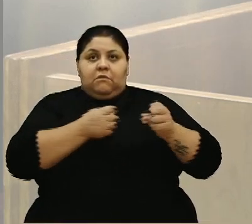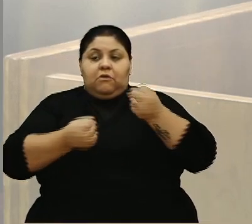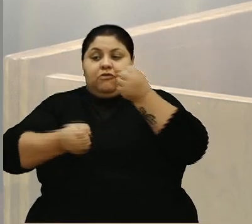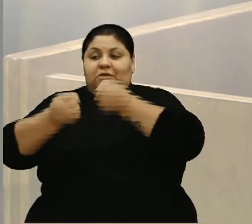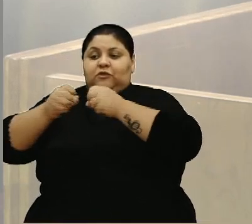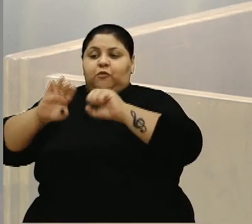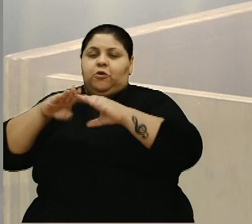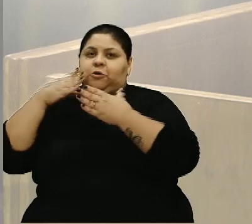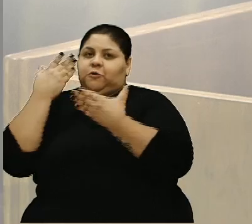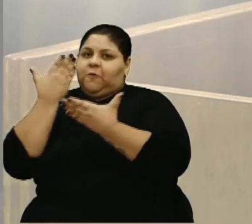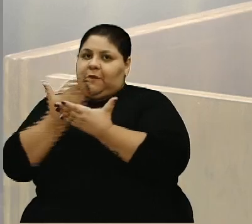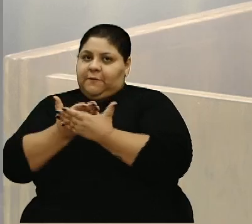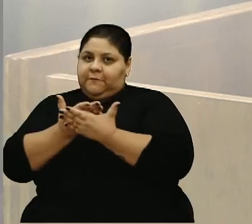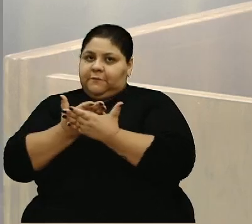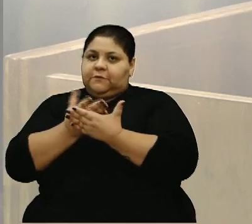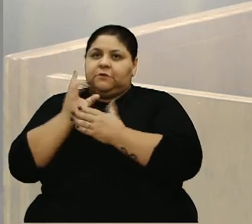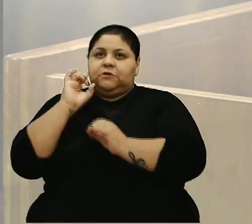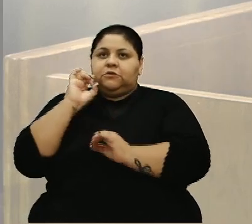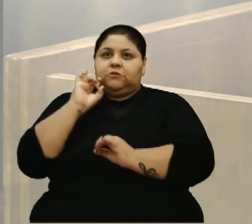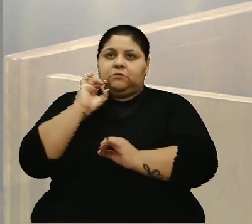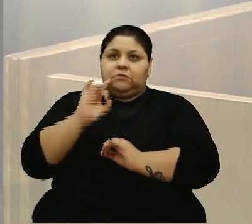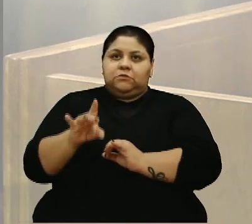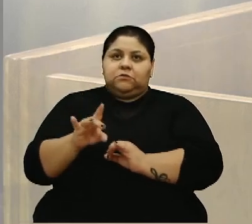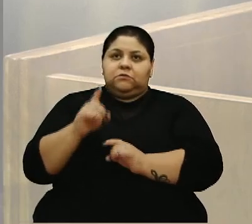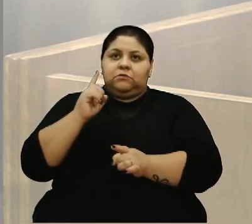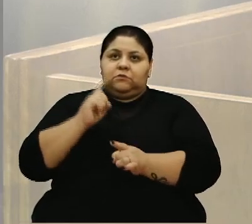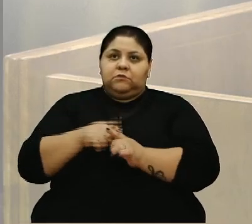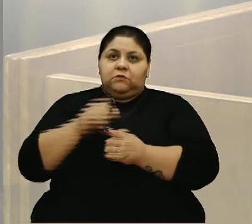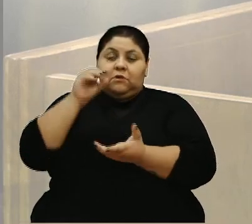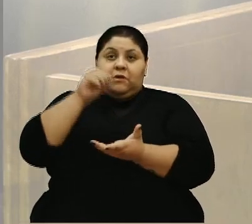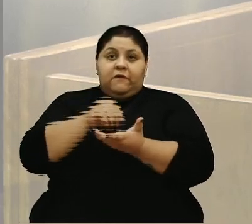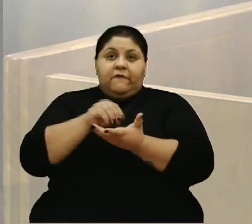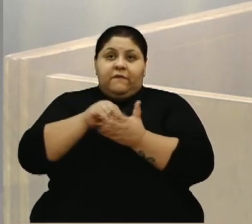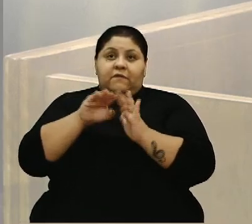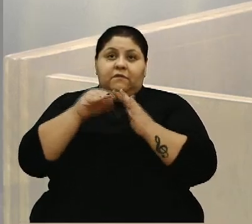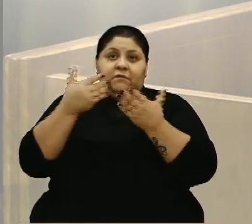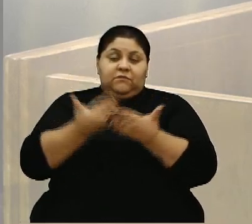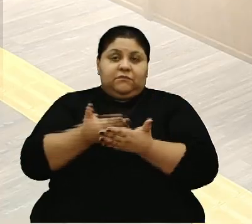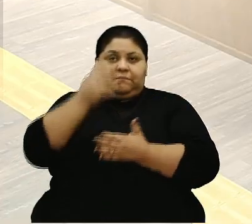escolar. Simplesmente pela evasão escolar que nós temos no município. Obrigado, senhor presidente.